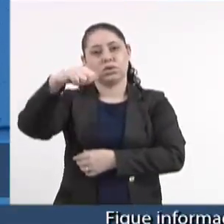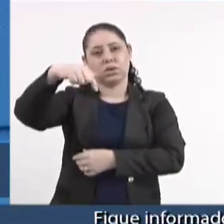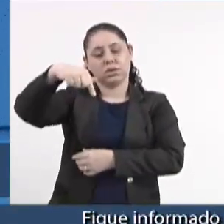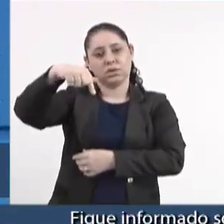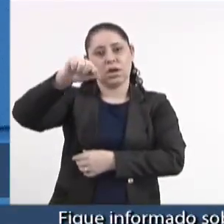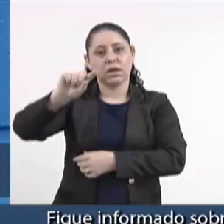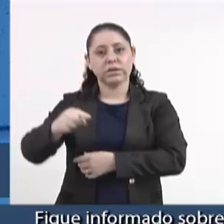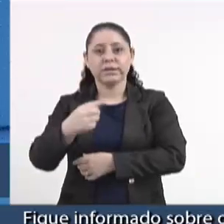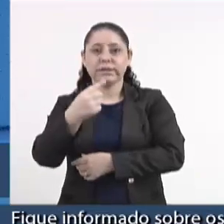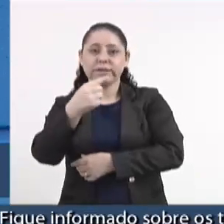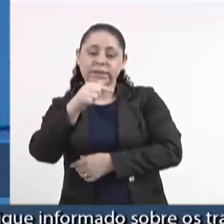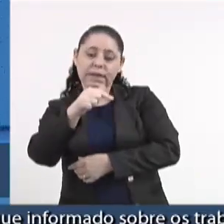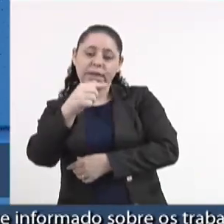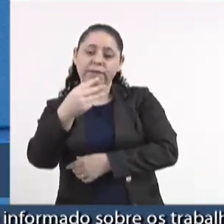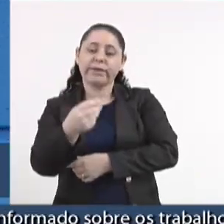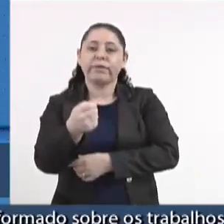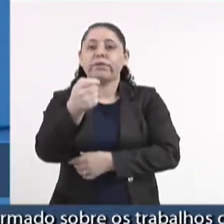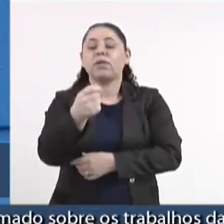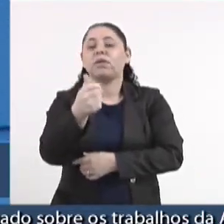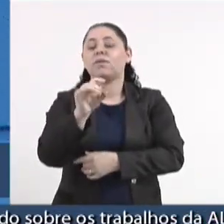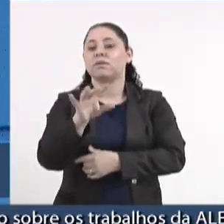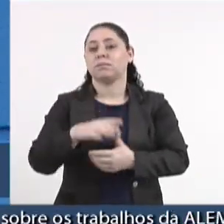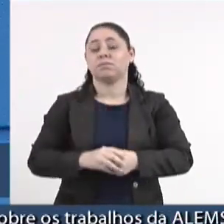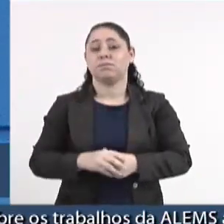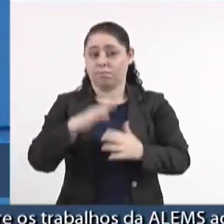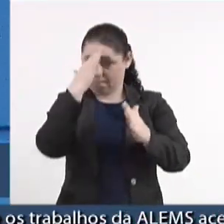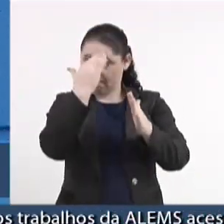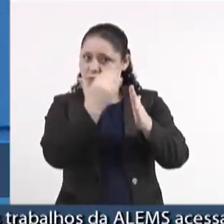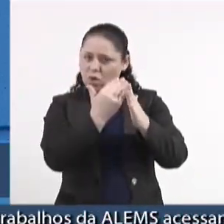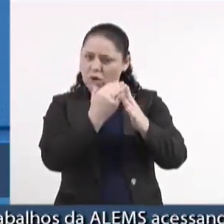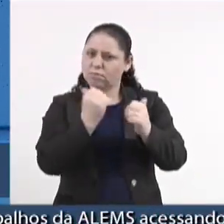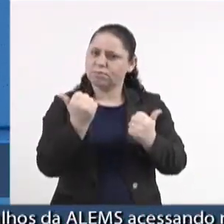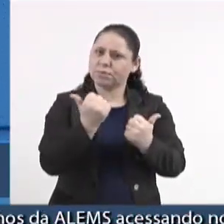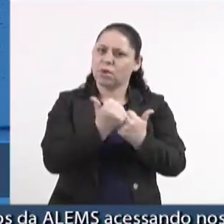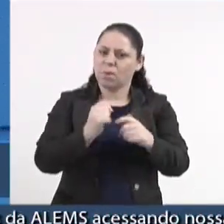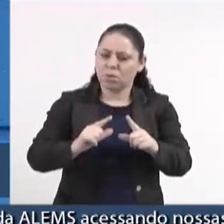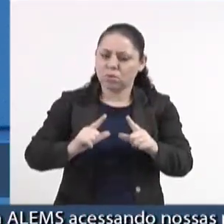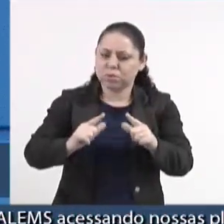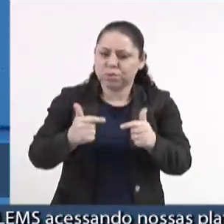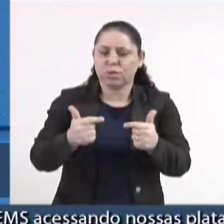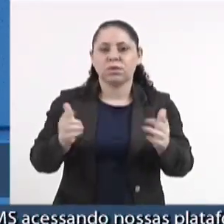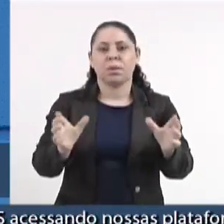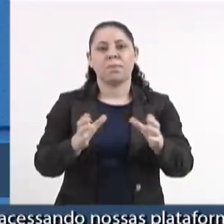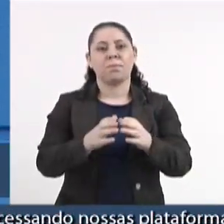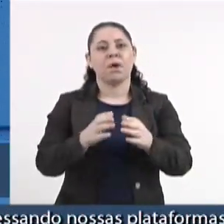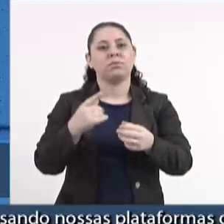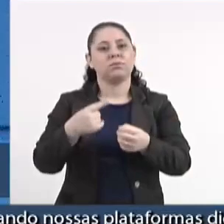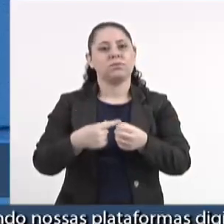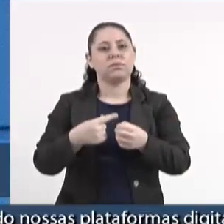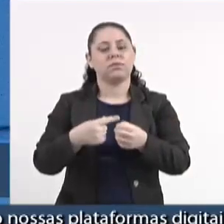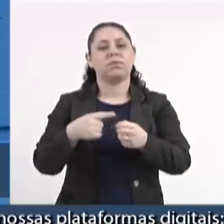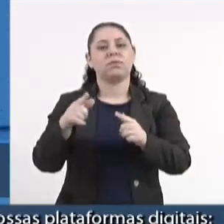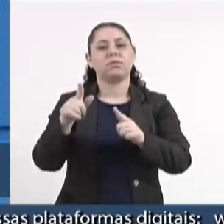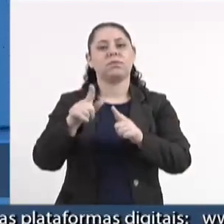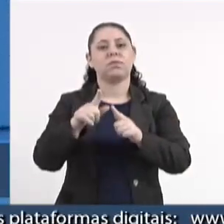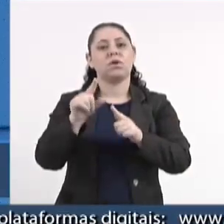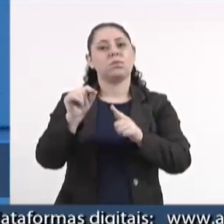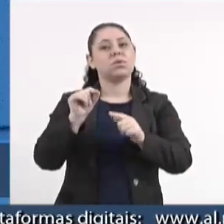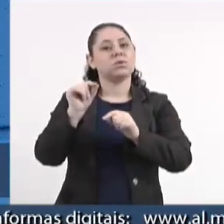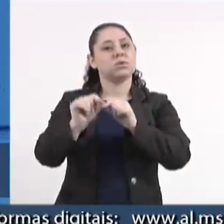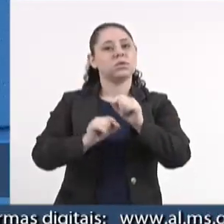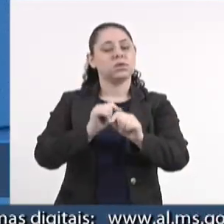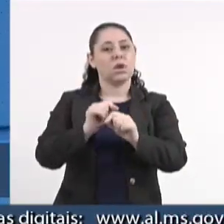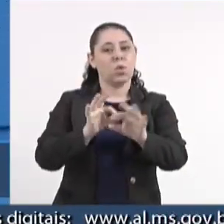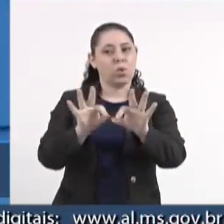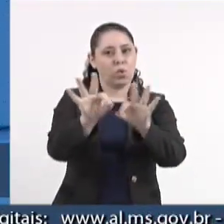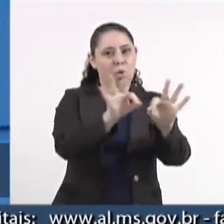R$ 1.587,73. Reconhecemos e apoiamos a luta dos trabalhadores e das trabalhadoras de Pedro Gomes para a regularização